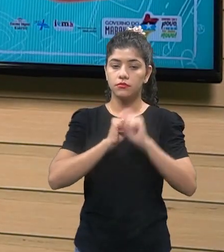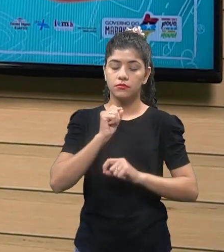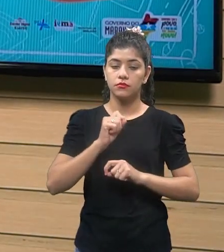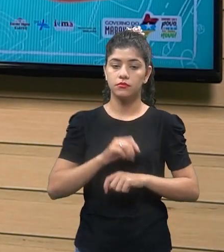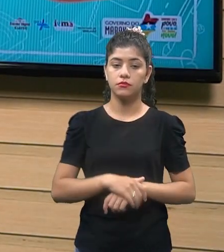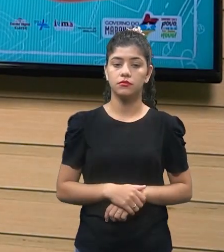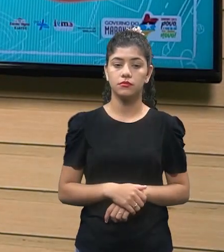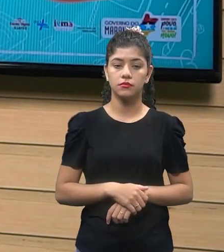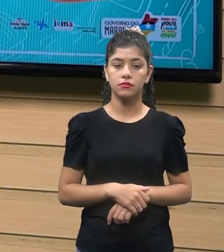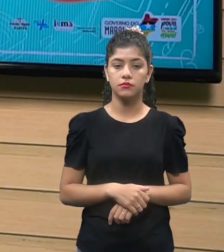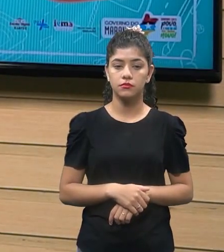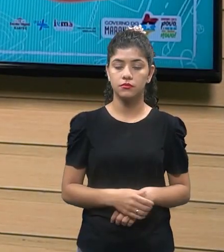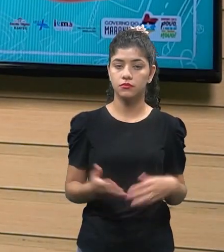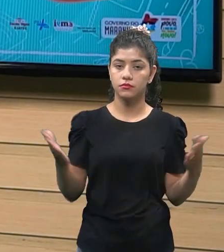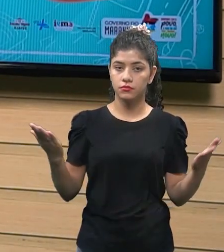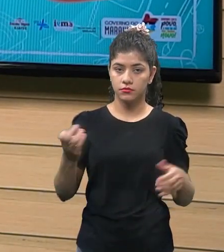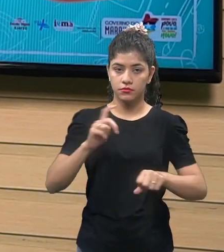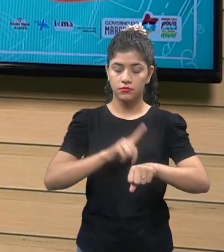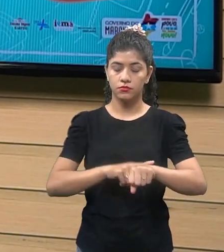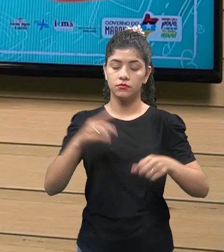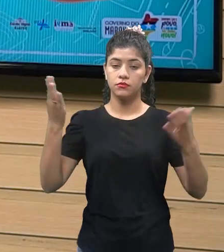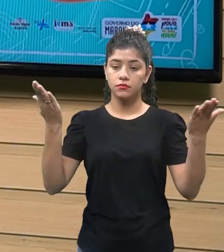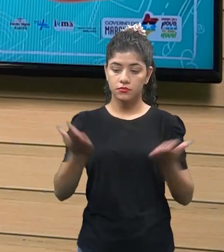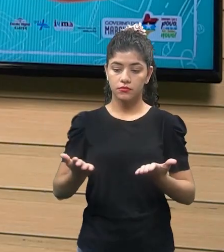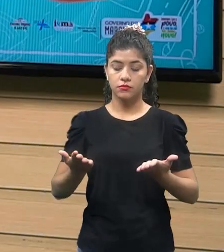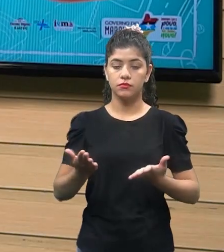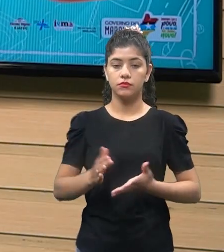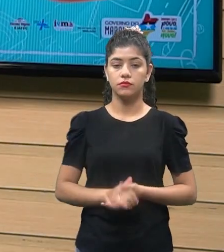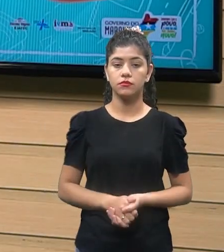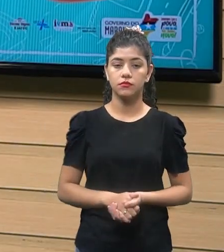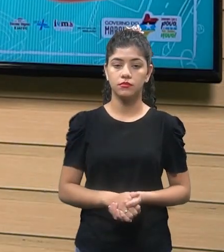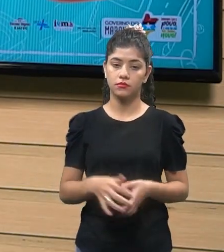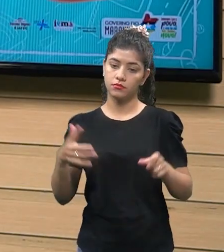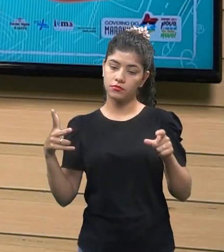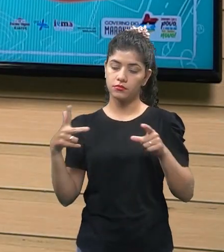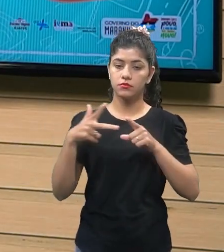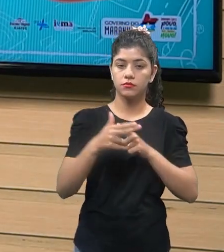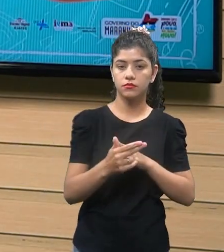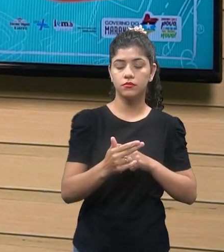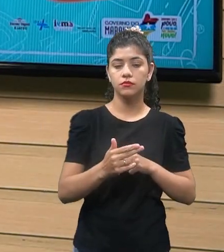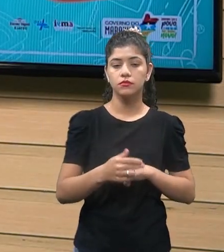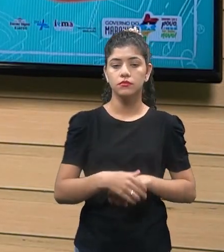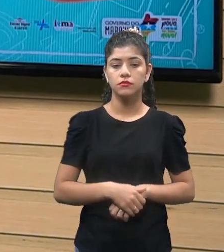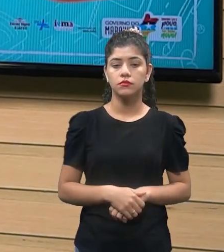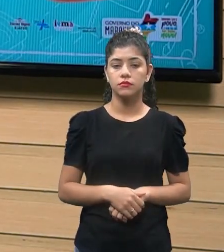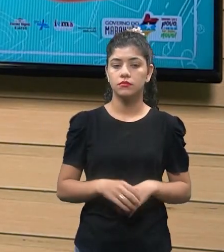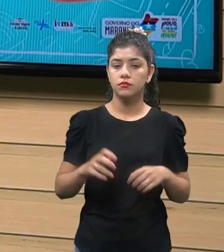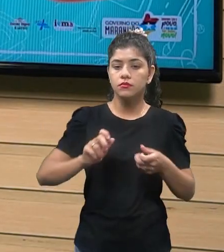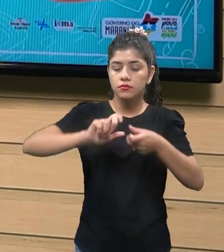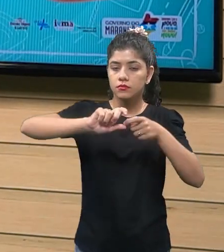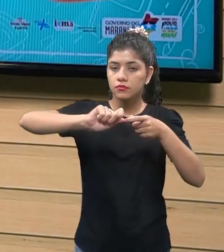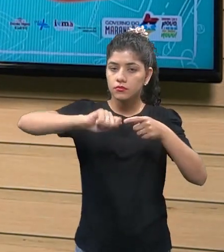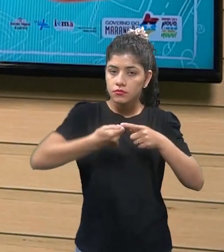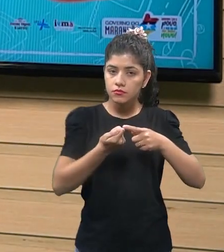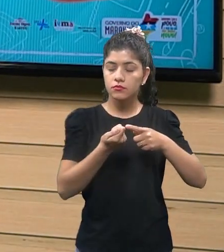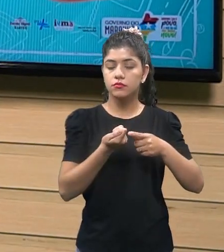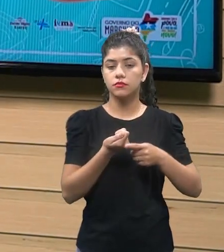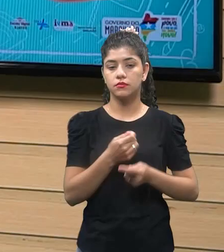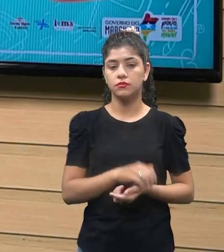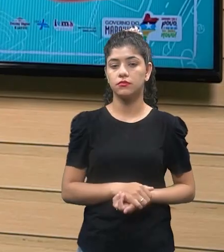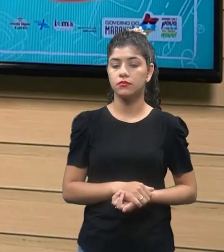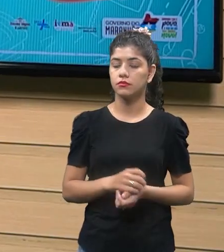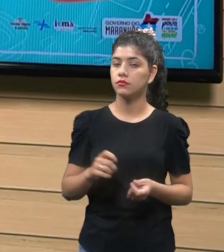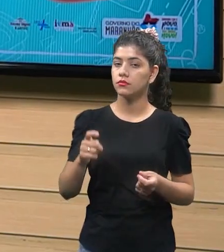necessita de algo que seja exato, a posição, um corte, tá? Um aperto,